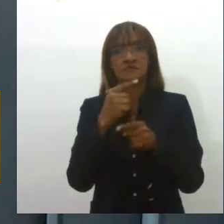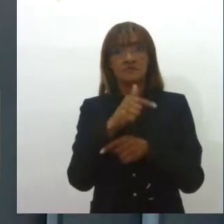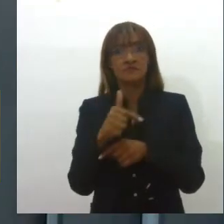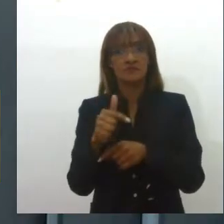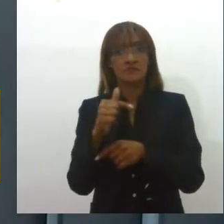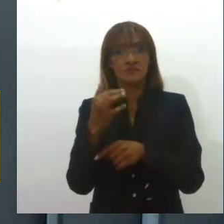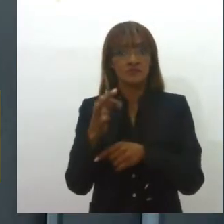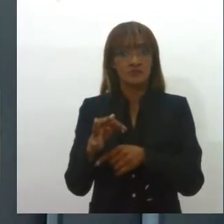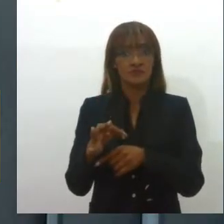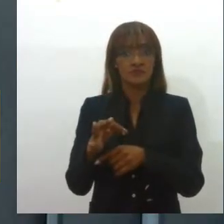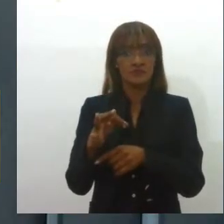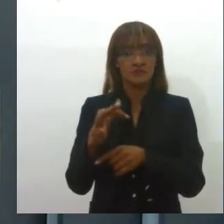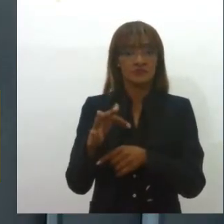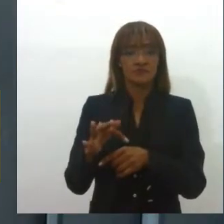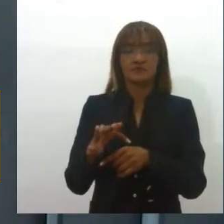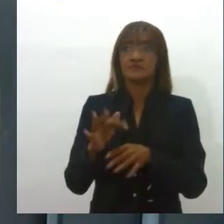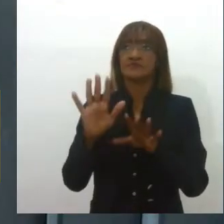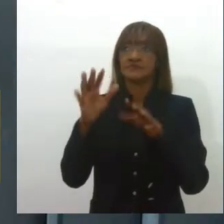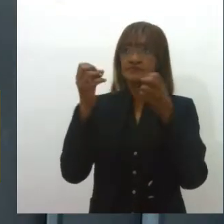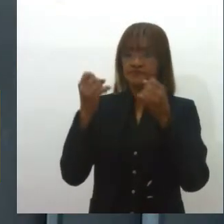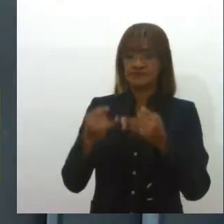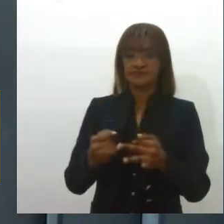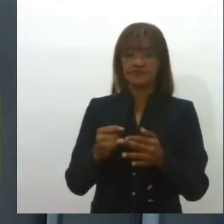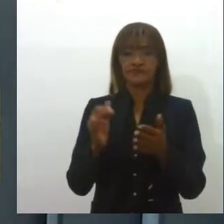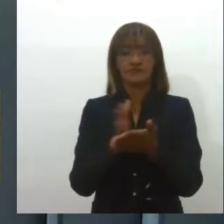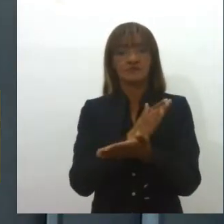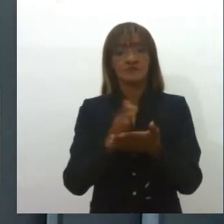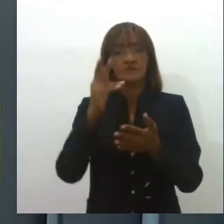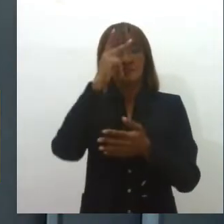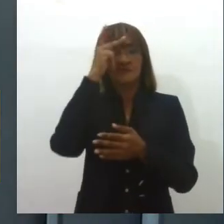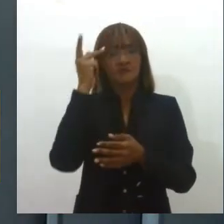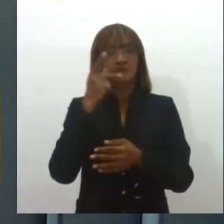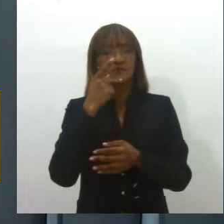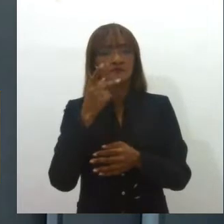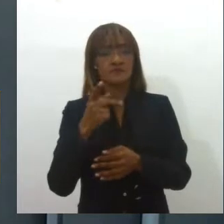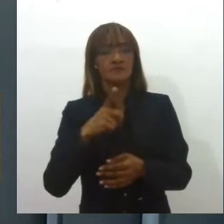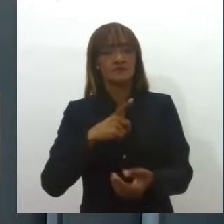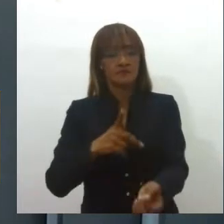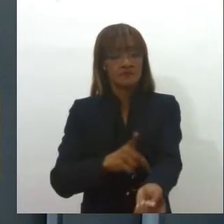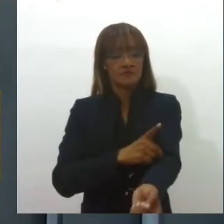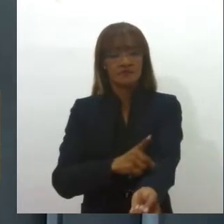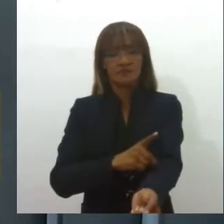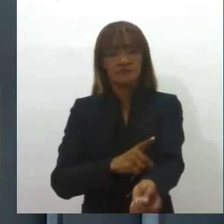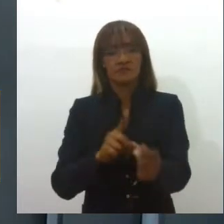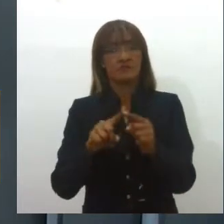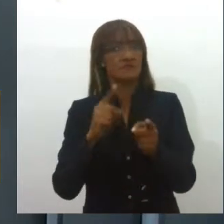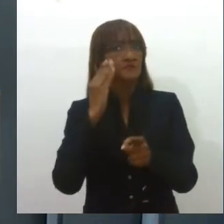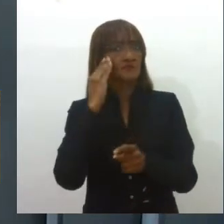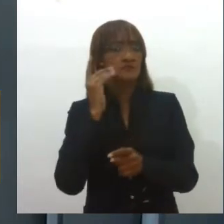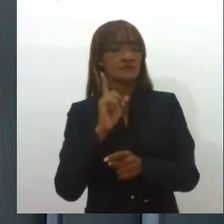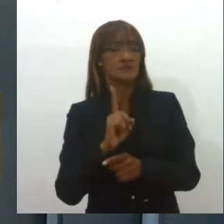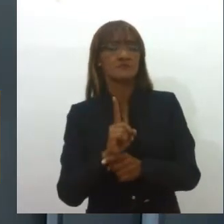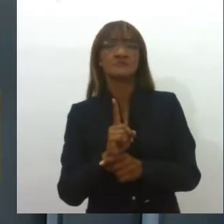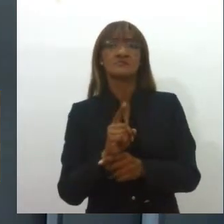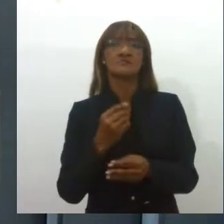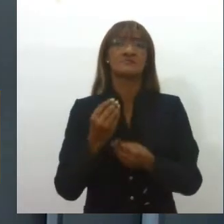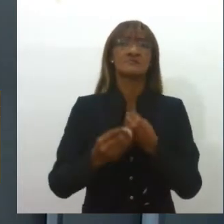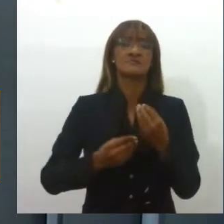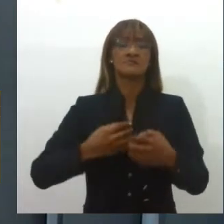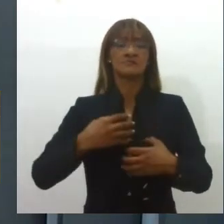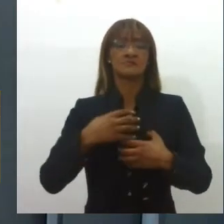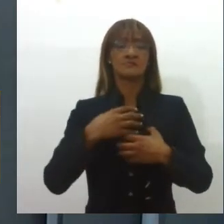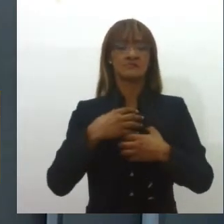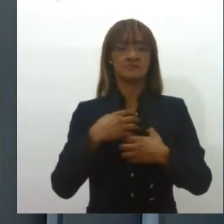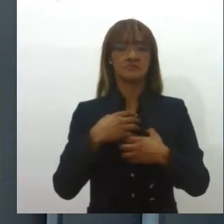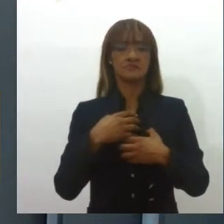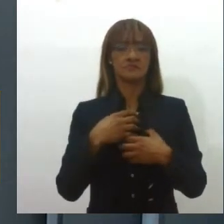assunto do diagnóstico, vamos falar um pouquinho mais sobre ele. Algumas pessoas, como a senhora falou, têm a diabetes e não sabem que tem. Que sinais, que sintomas devem